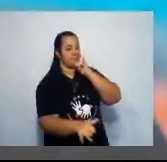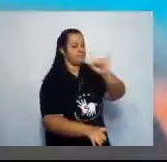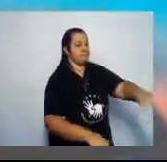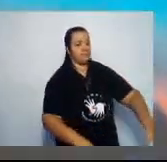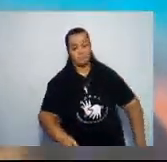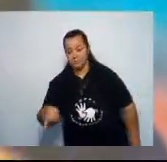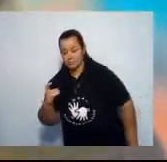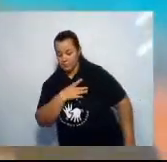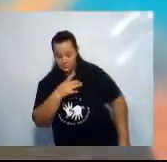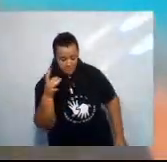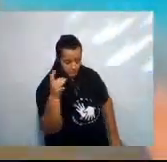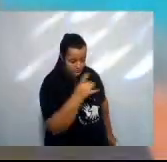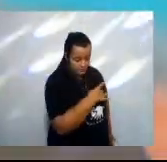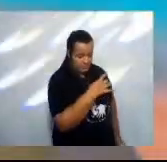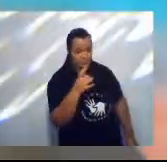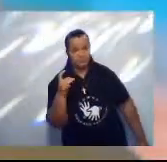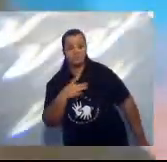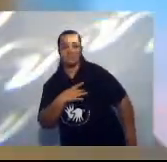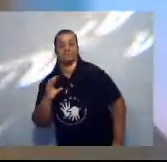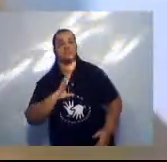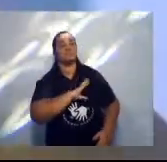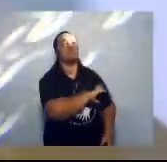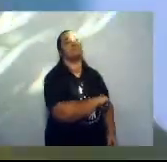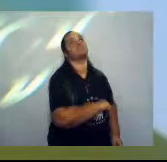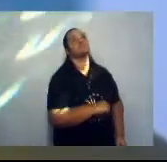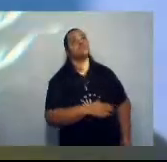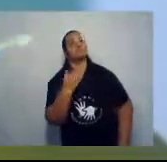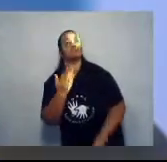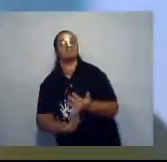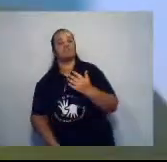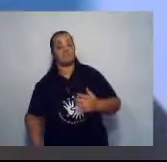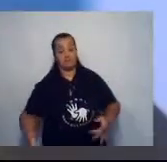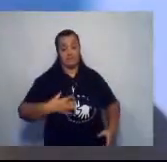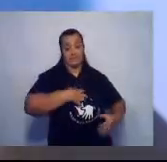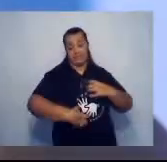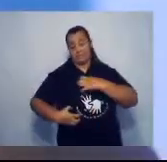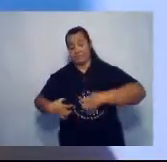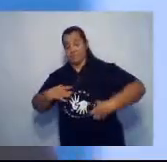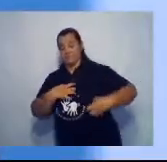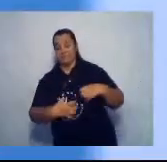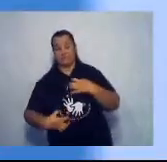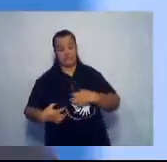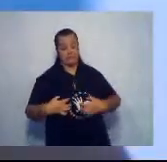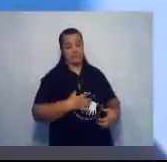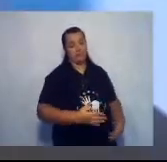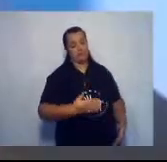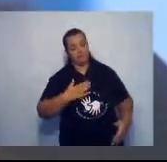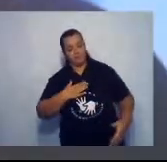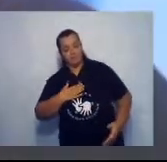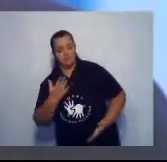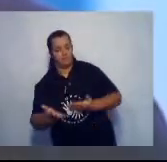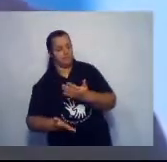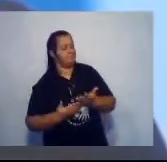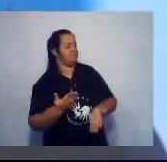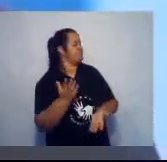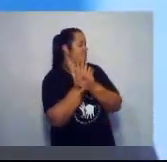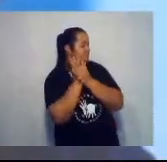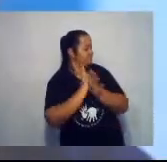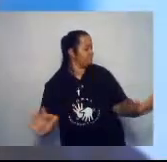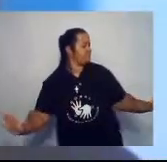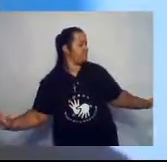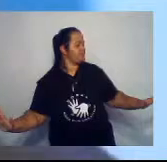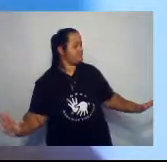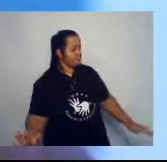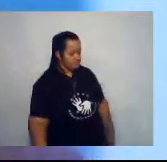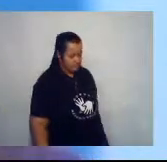de você. Isso não é medo de te perder, amor. É pavor, é minha, cuido mesmo, pronto